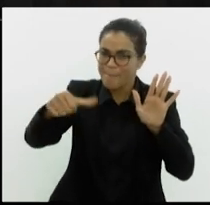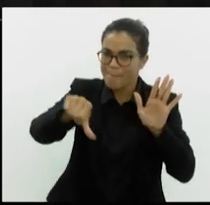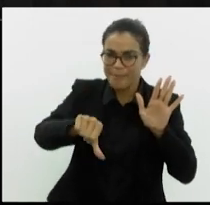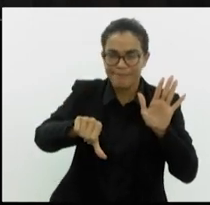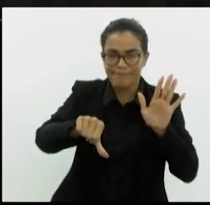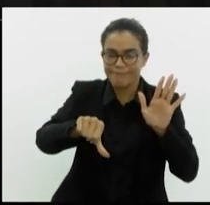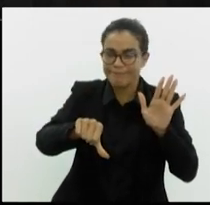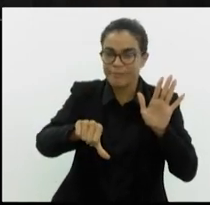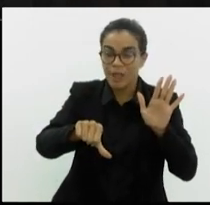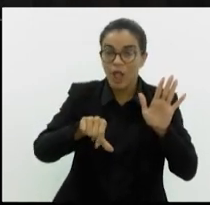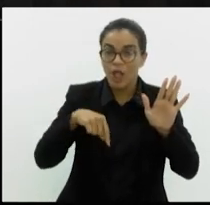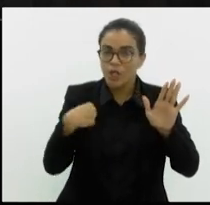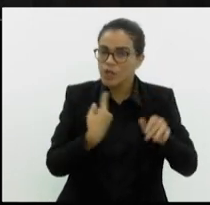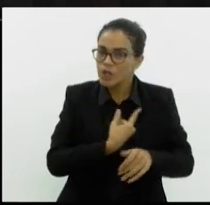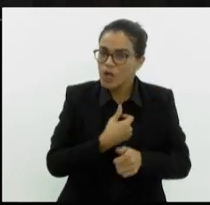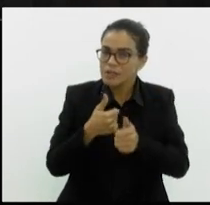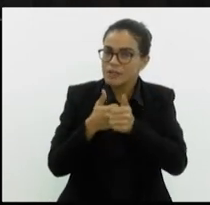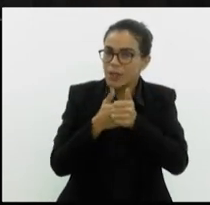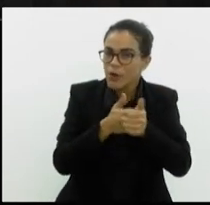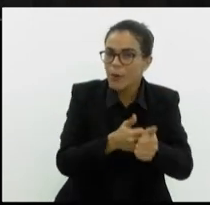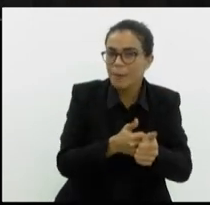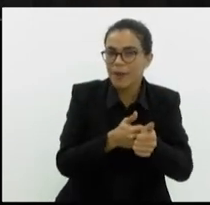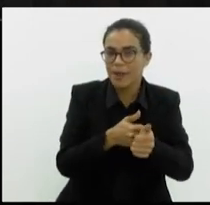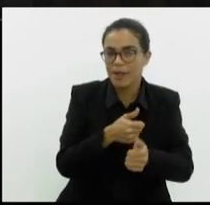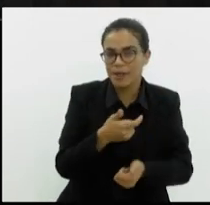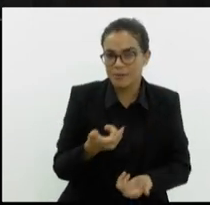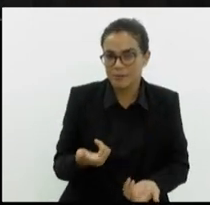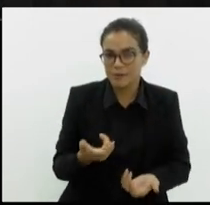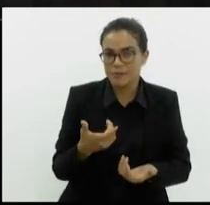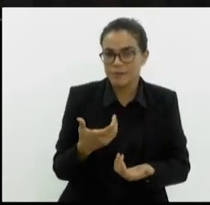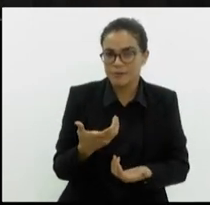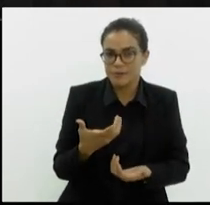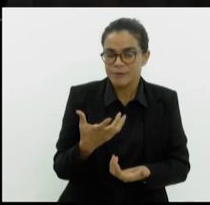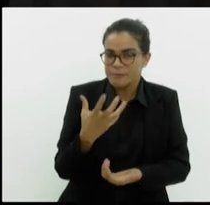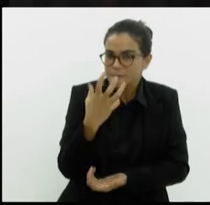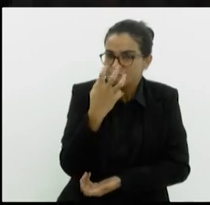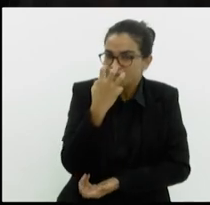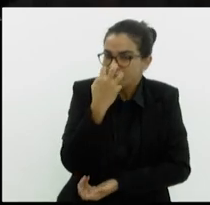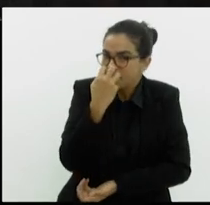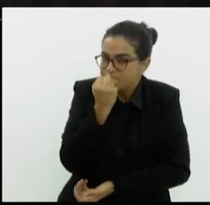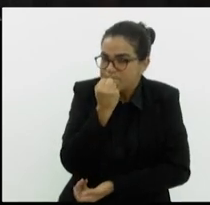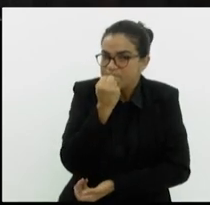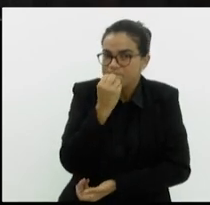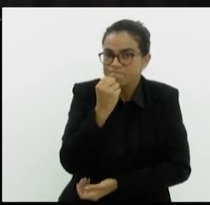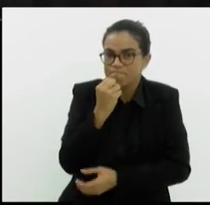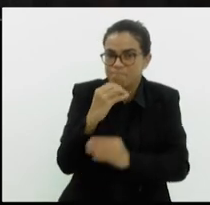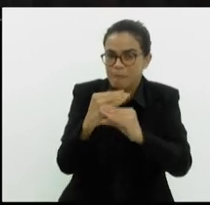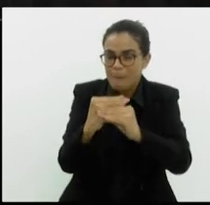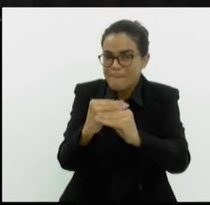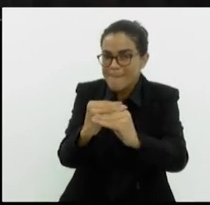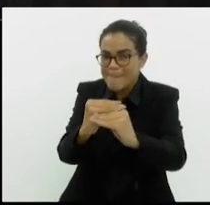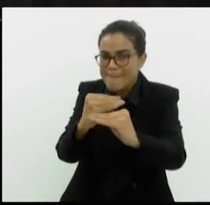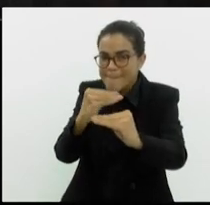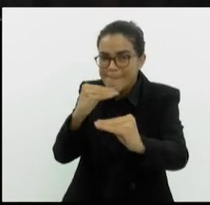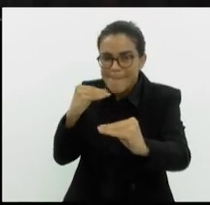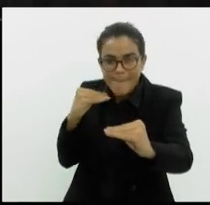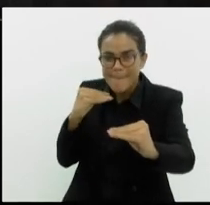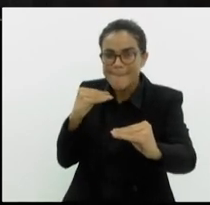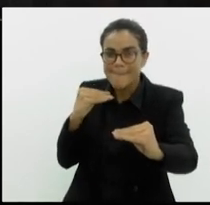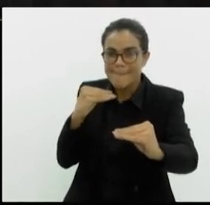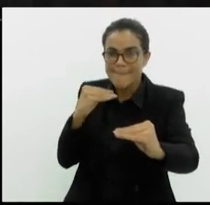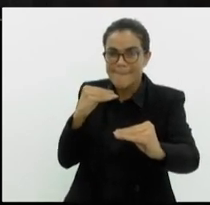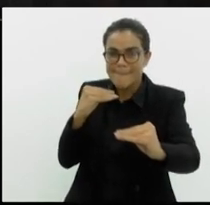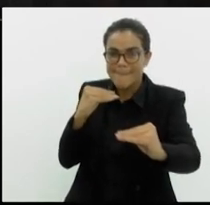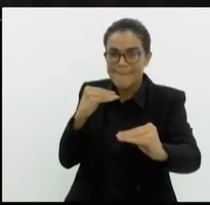gente acompanha o silêncio sepulcral. Você consegue ouvir, né,